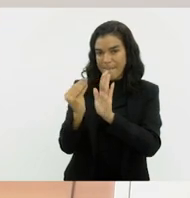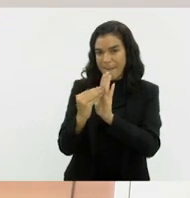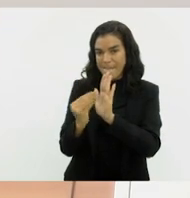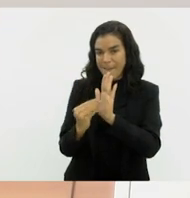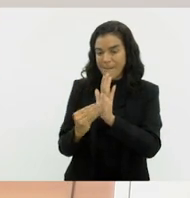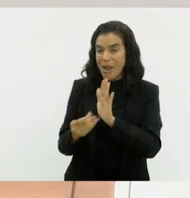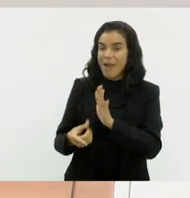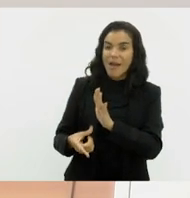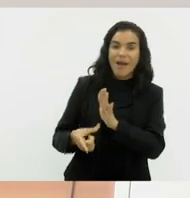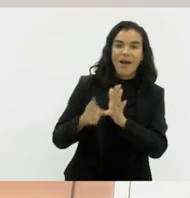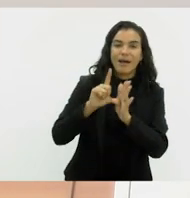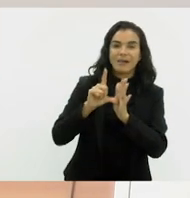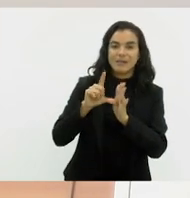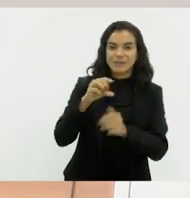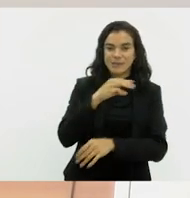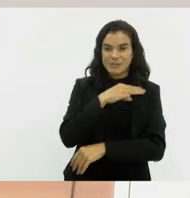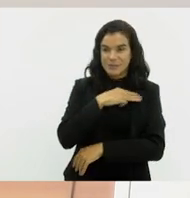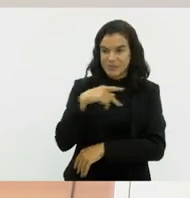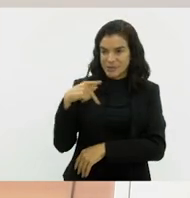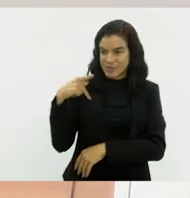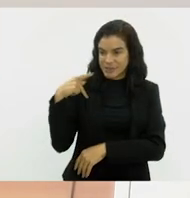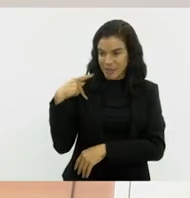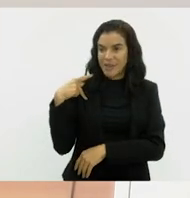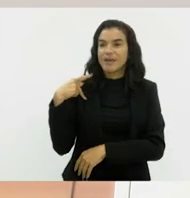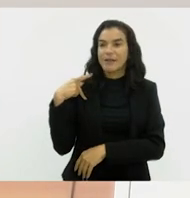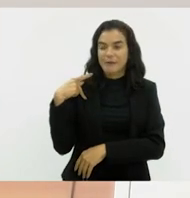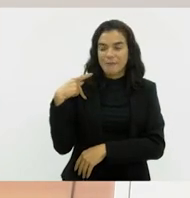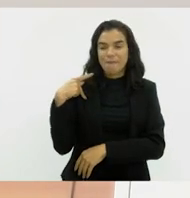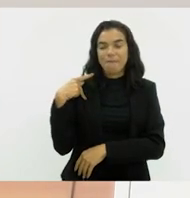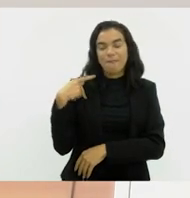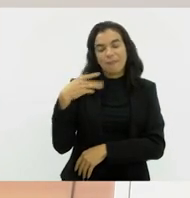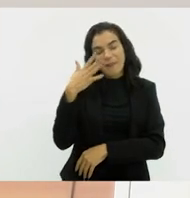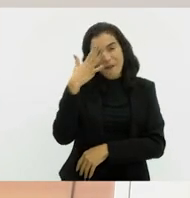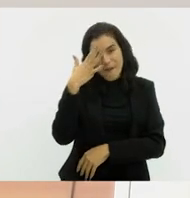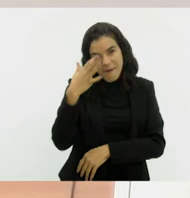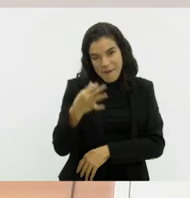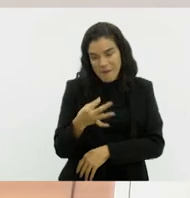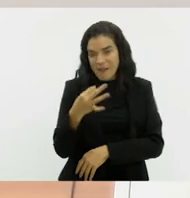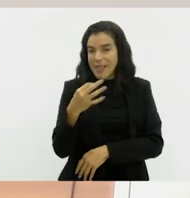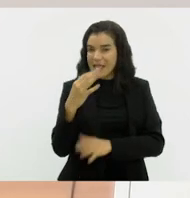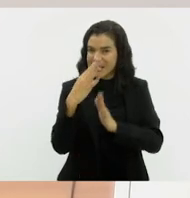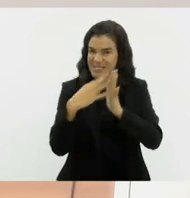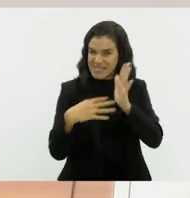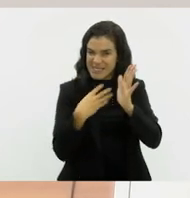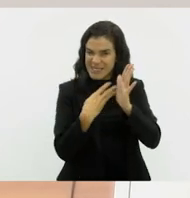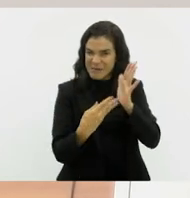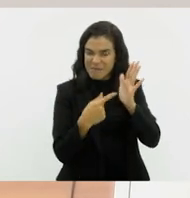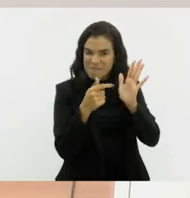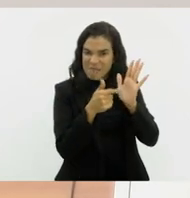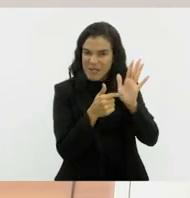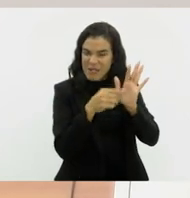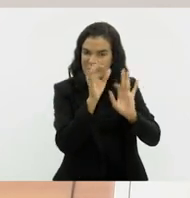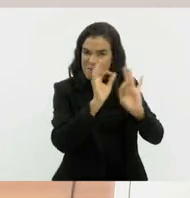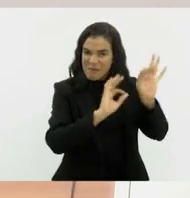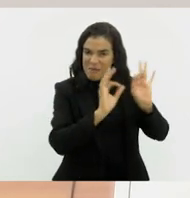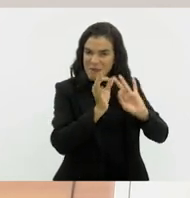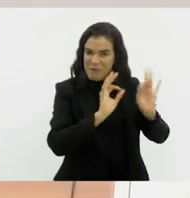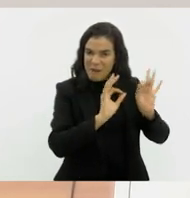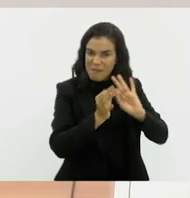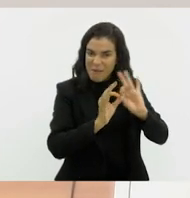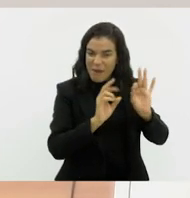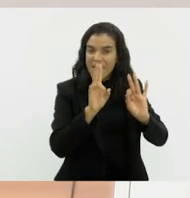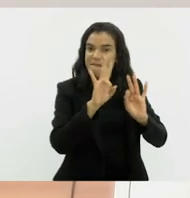antes do Ministério Público, salvo engano, entender se esse plano por si só, né, vai atender